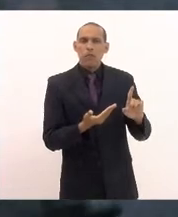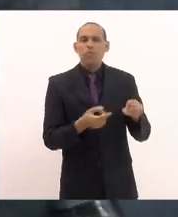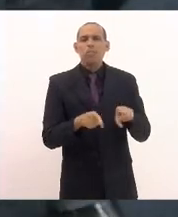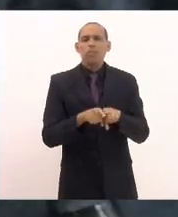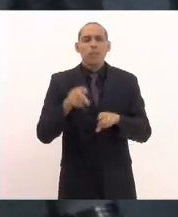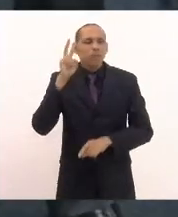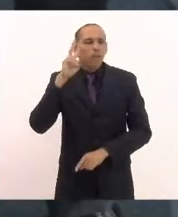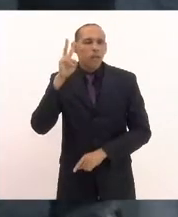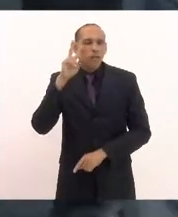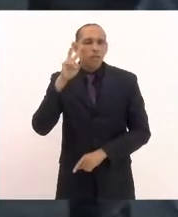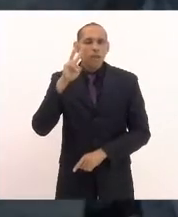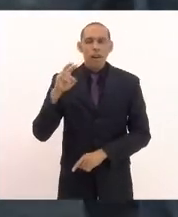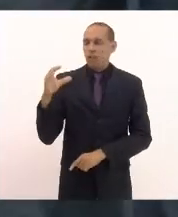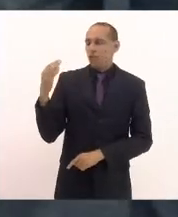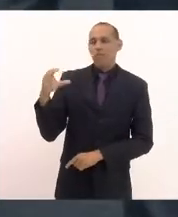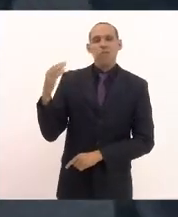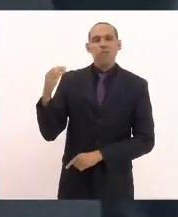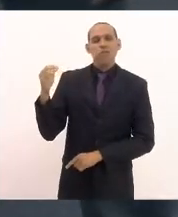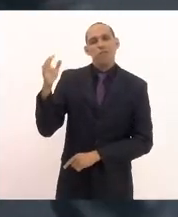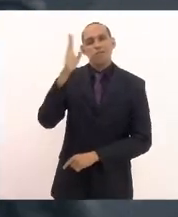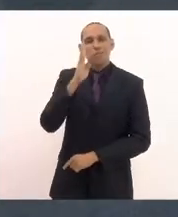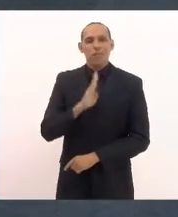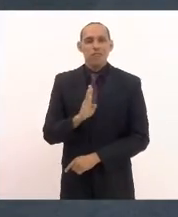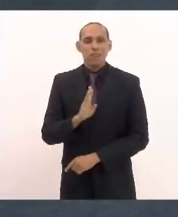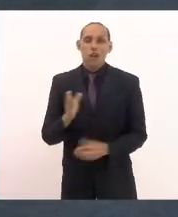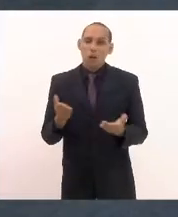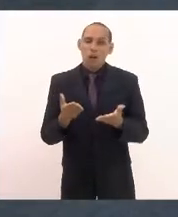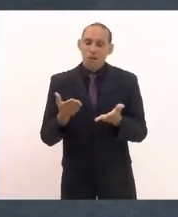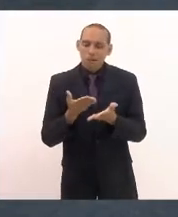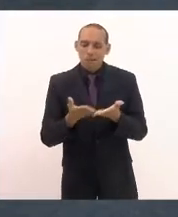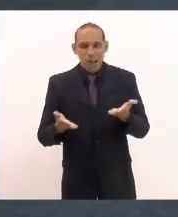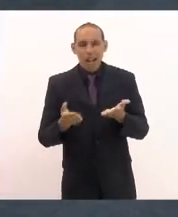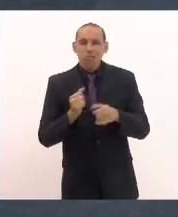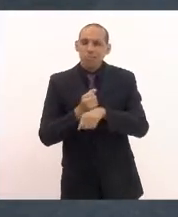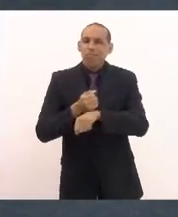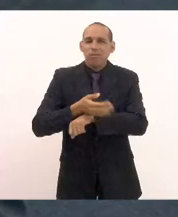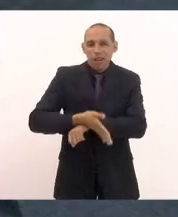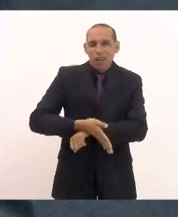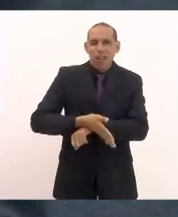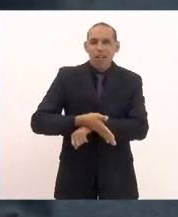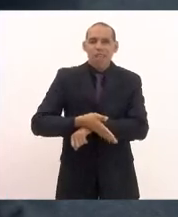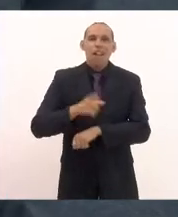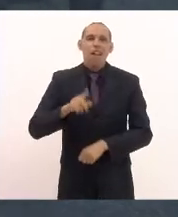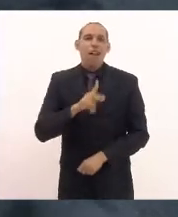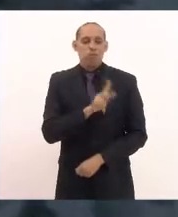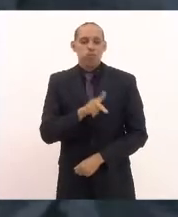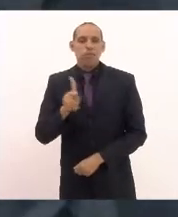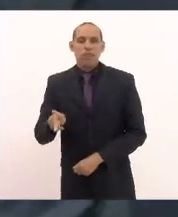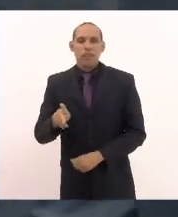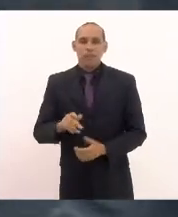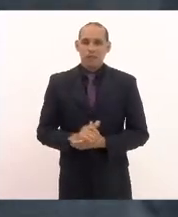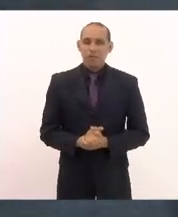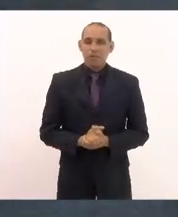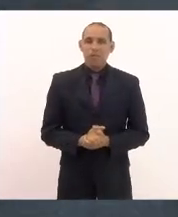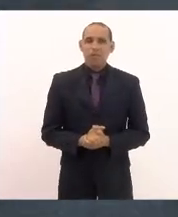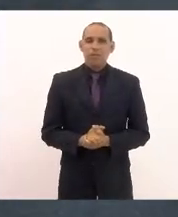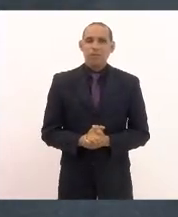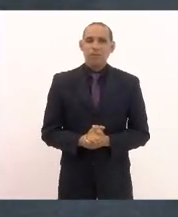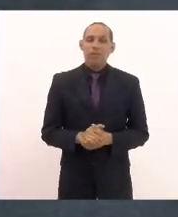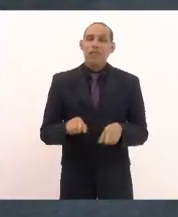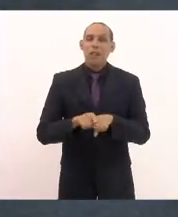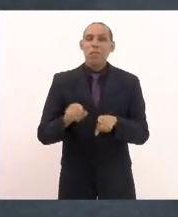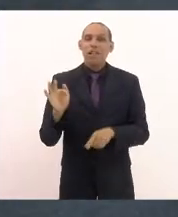do grande cientista brasileiro que nós perdemos hoje, nessa madrugada. Me refiro ao professor,